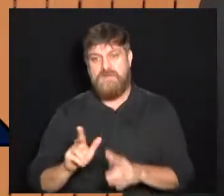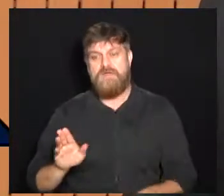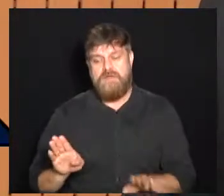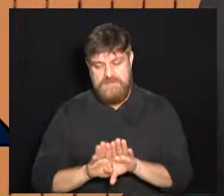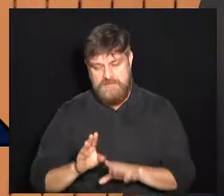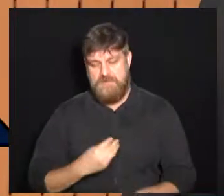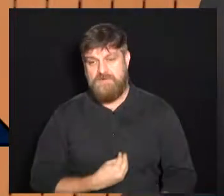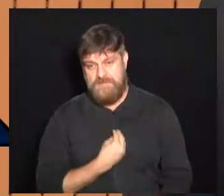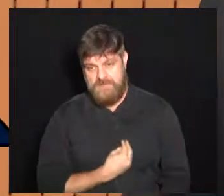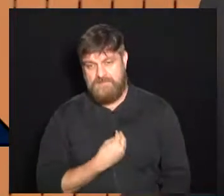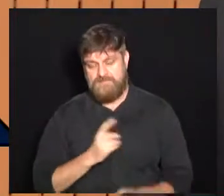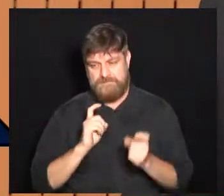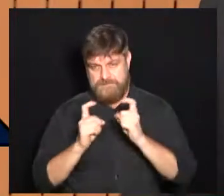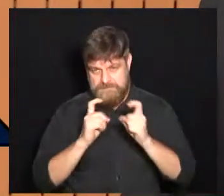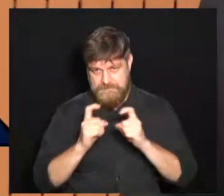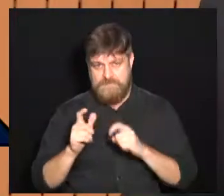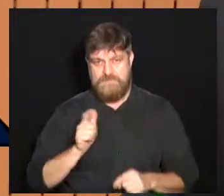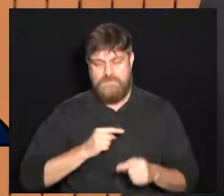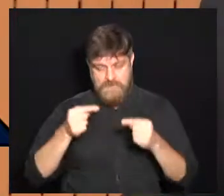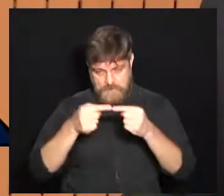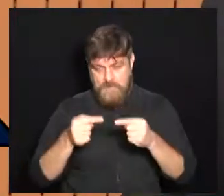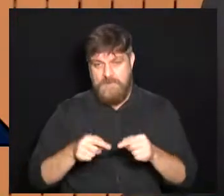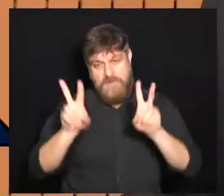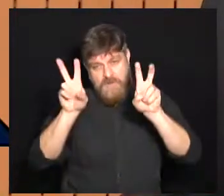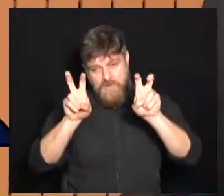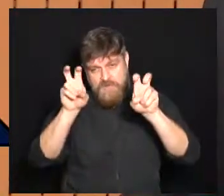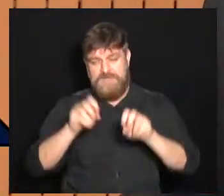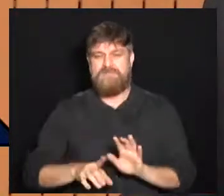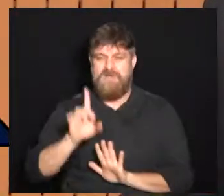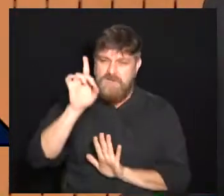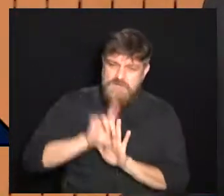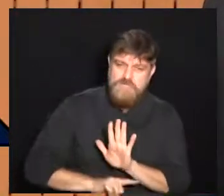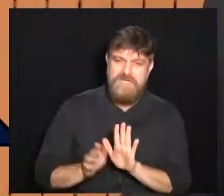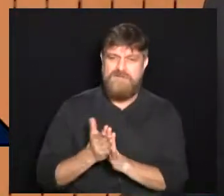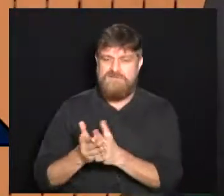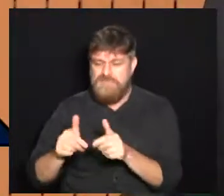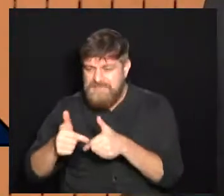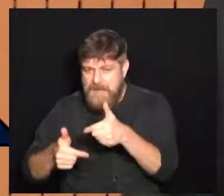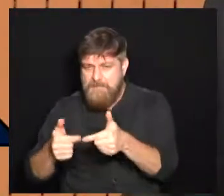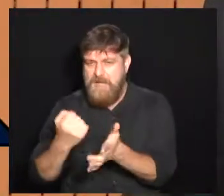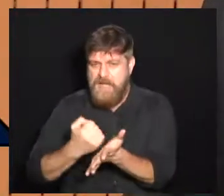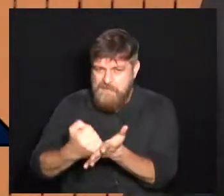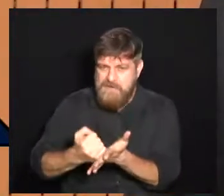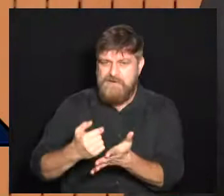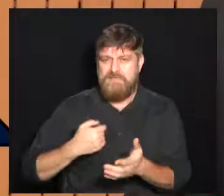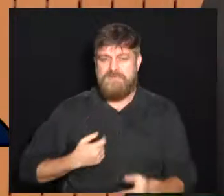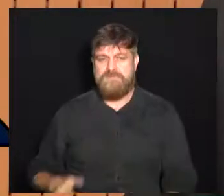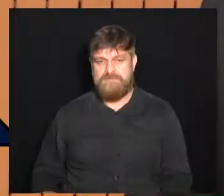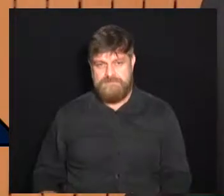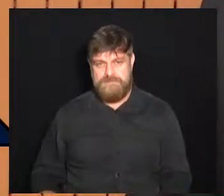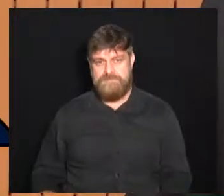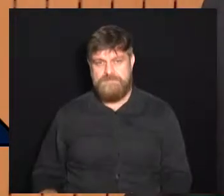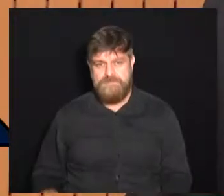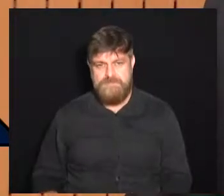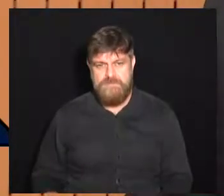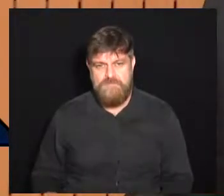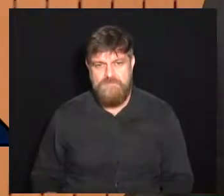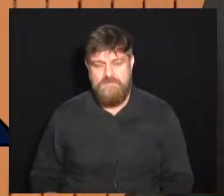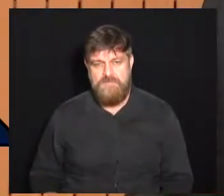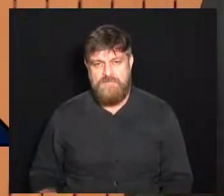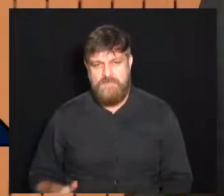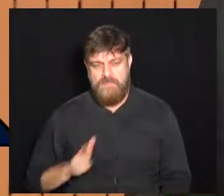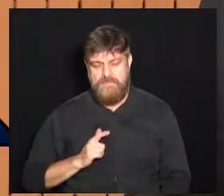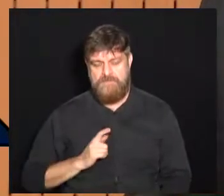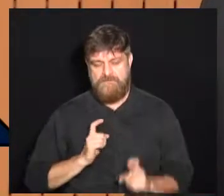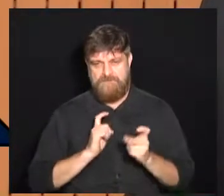parte dessa reunião, porque isso tem a ver com a questão dos direitos trabalhistas, com as questões relacionadas aos direitos dos trabalhadores. Então, a gente faria